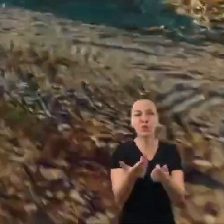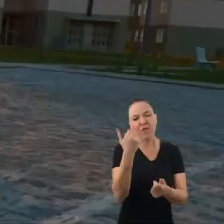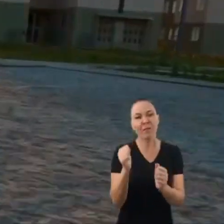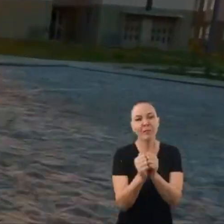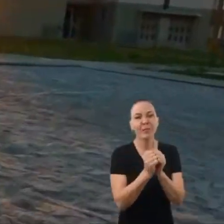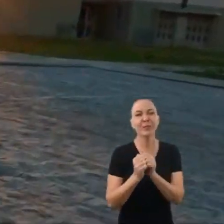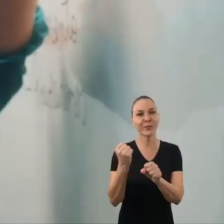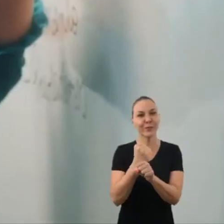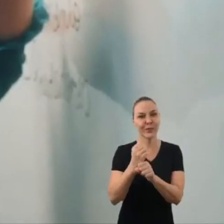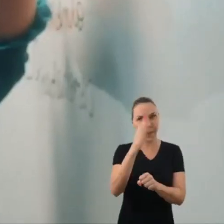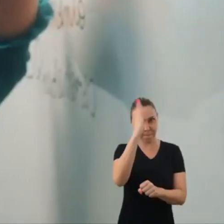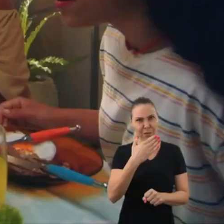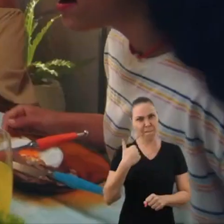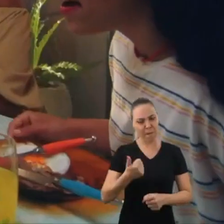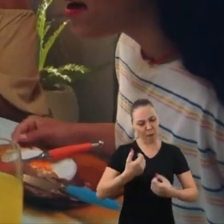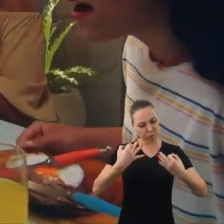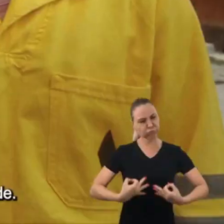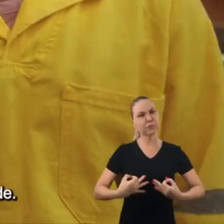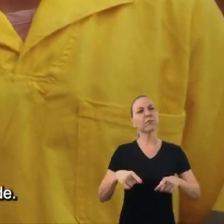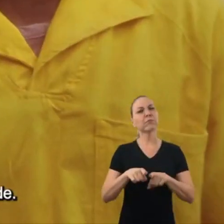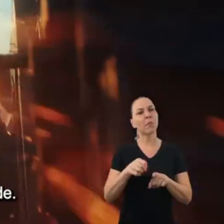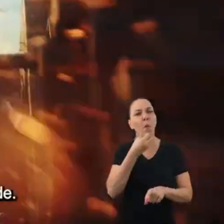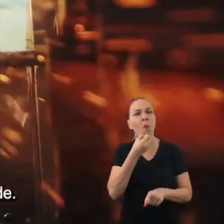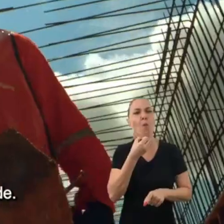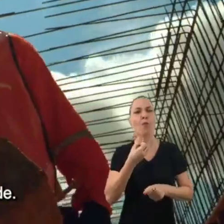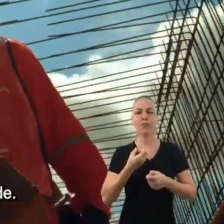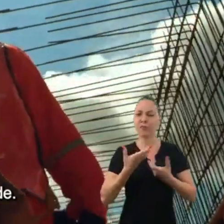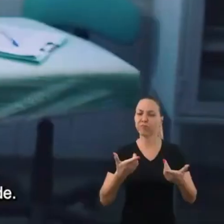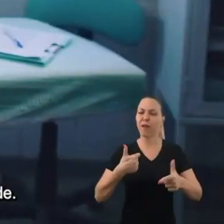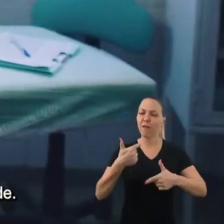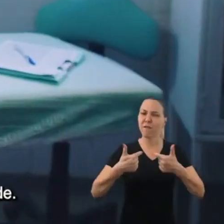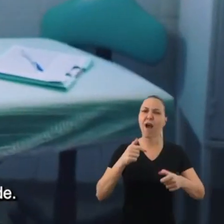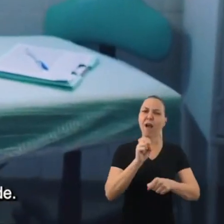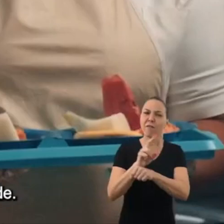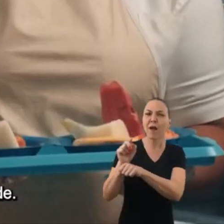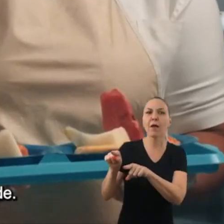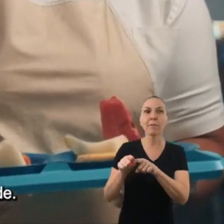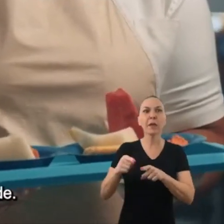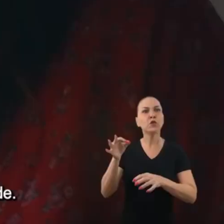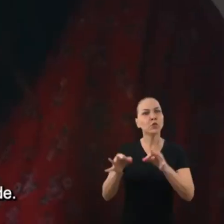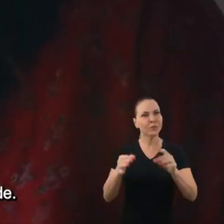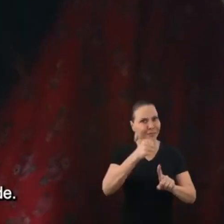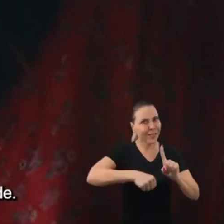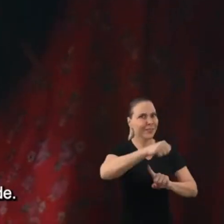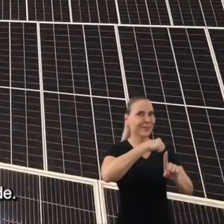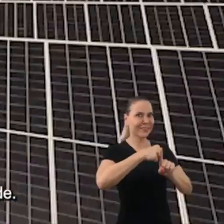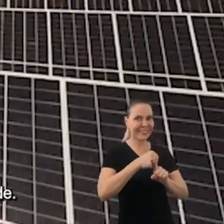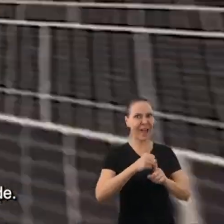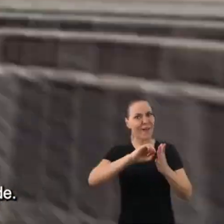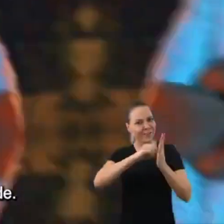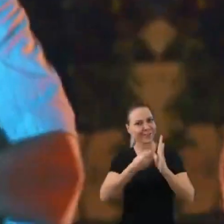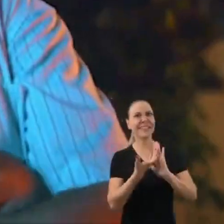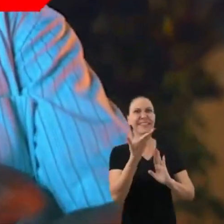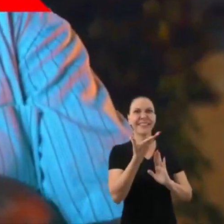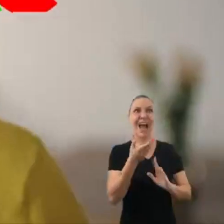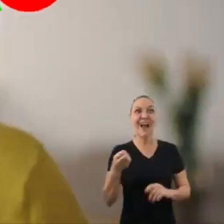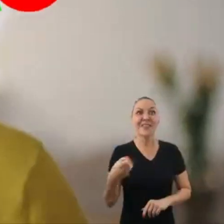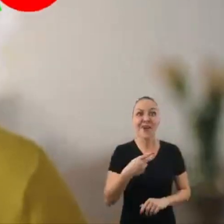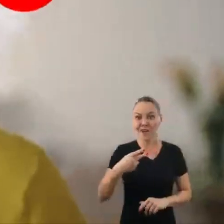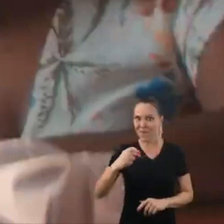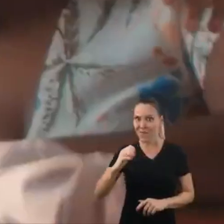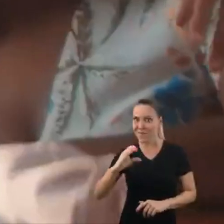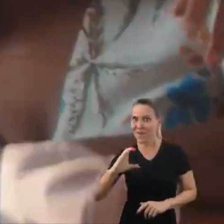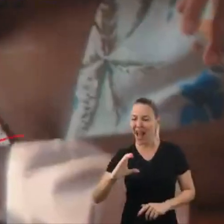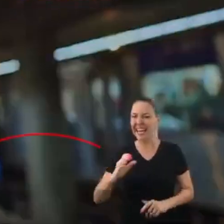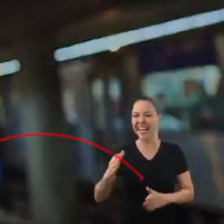juntos construir um Brasil com mais dignidade, oportunidades de trabalho, justiça social e sustentabilidade. O novo PAC